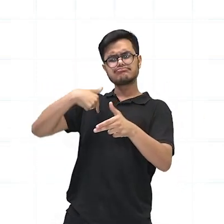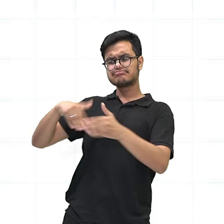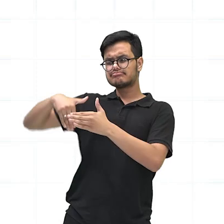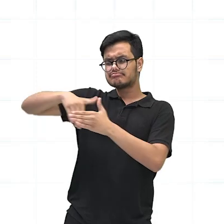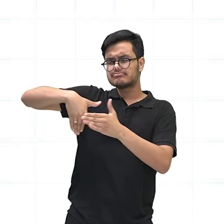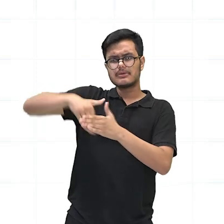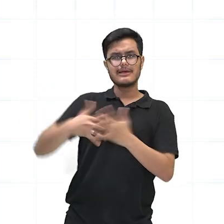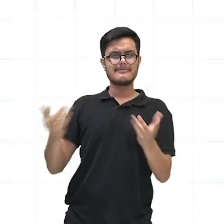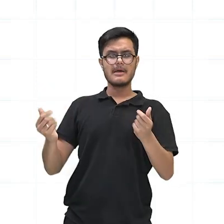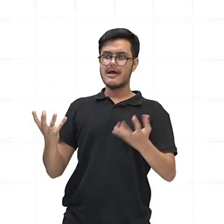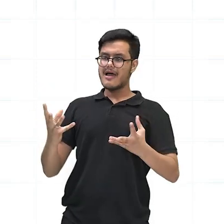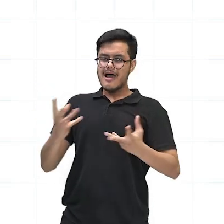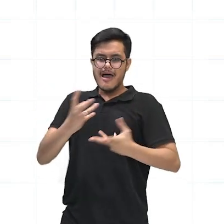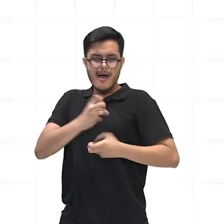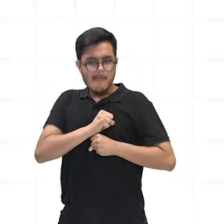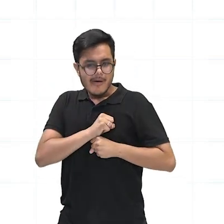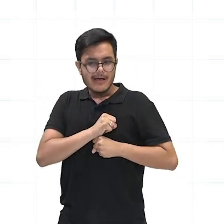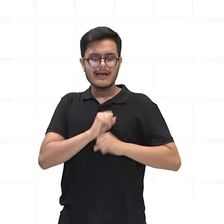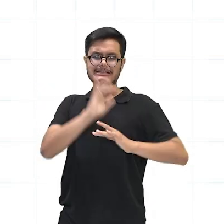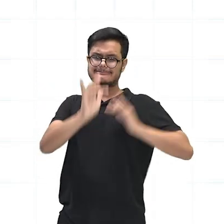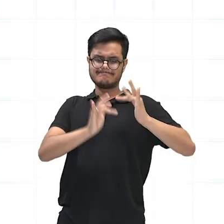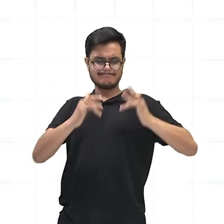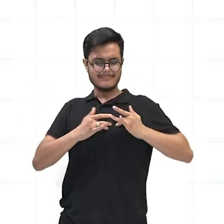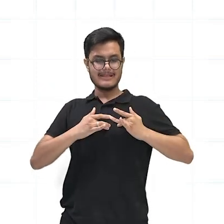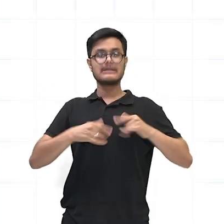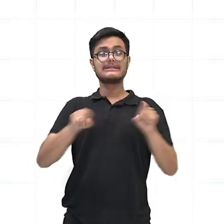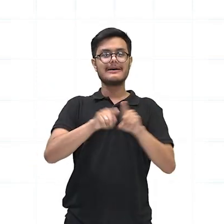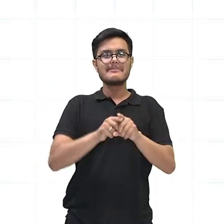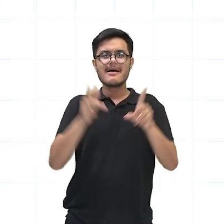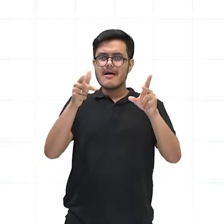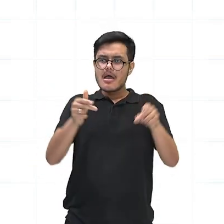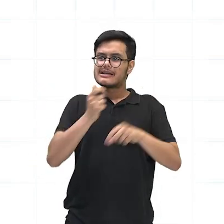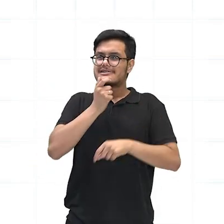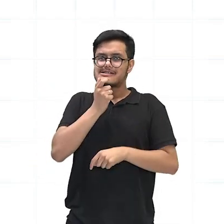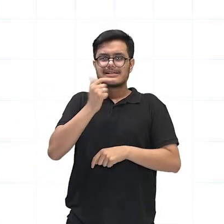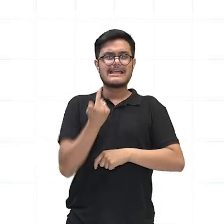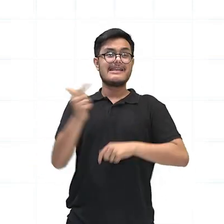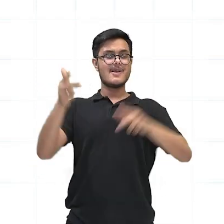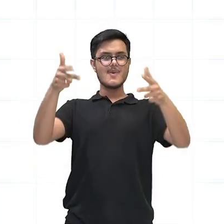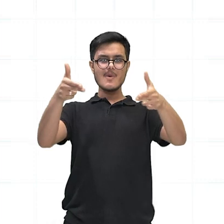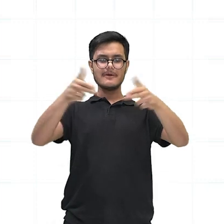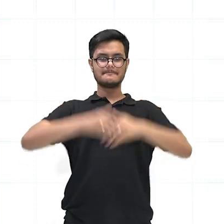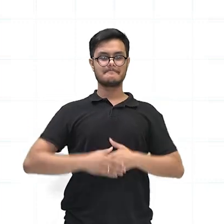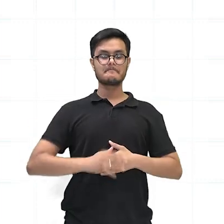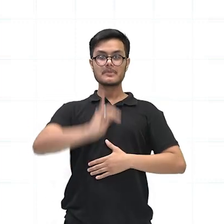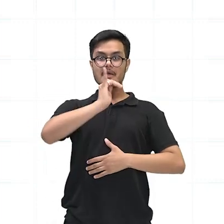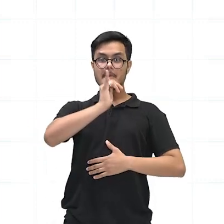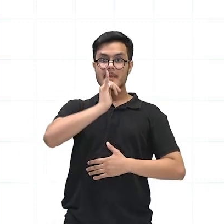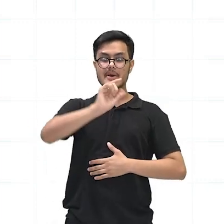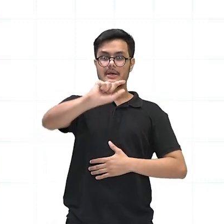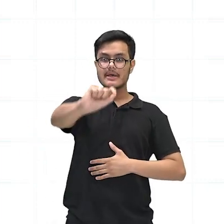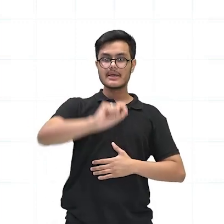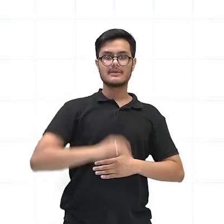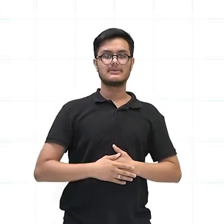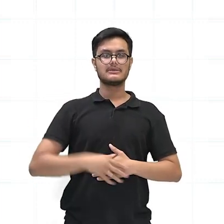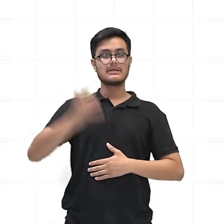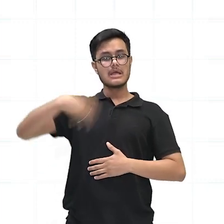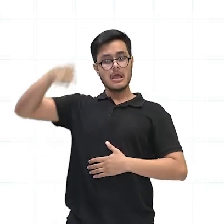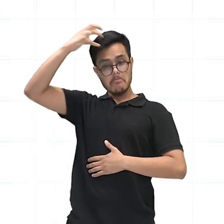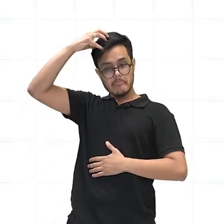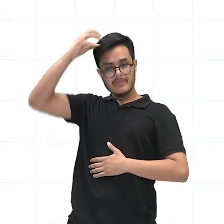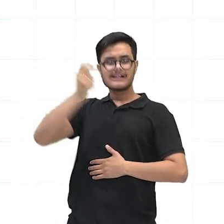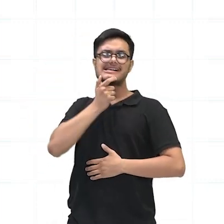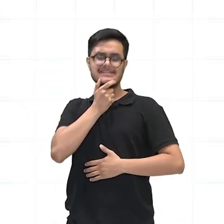paixão nacional, para outros países o cricket também é, como, por exemplo, o Reino